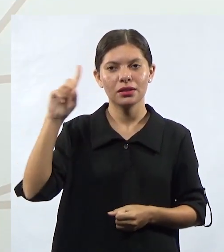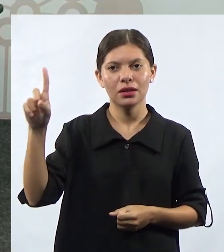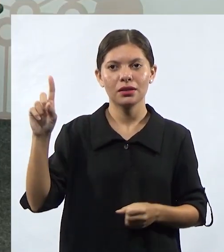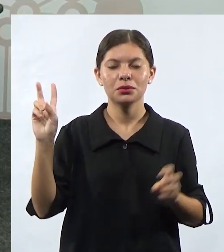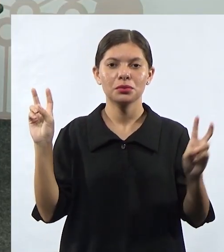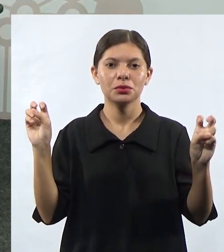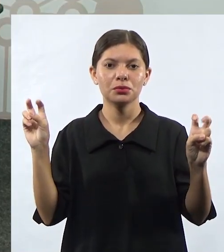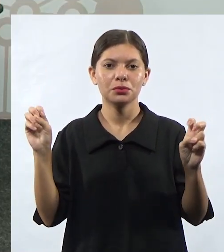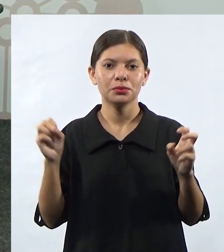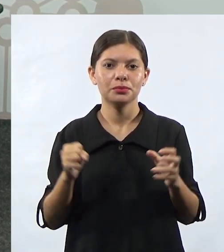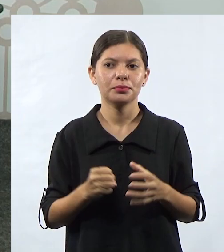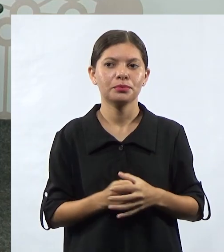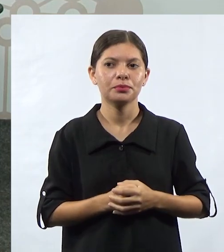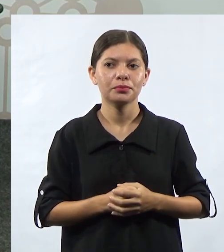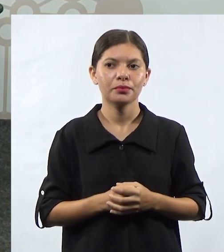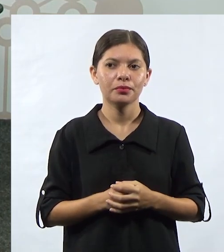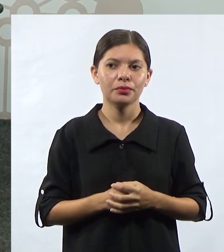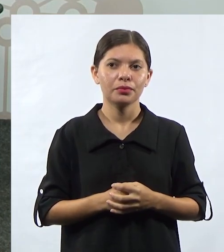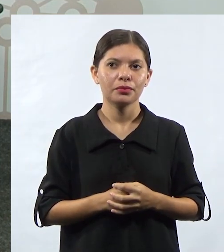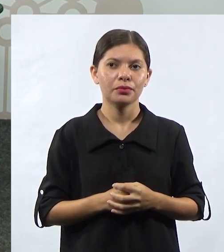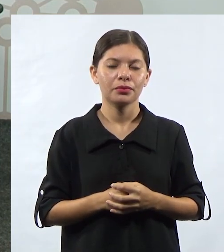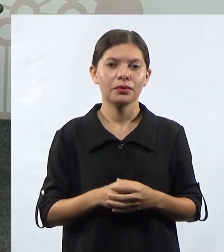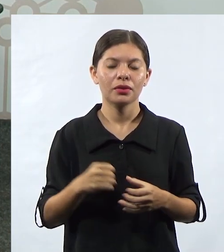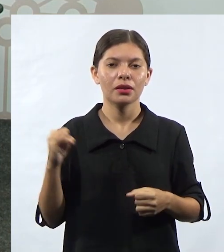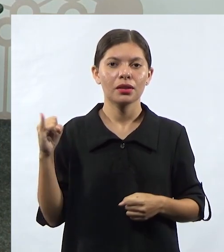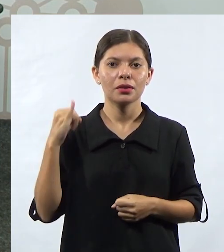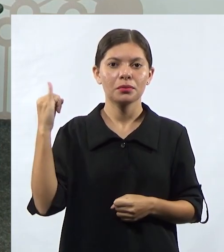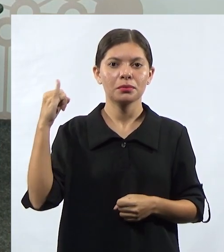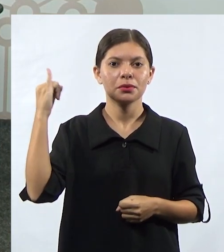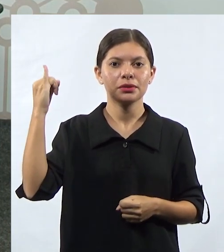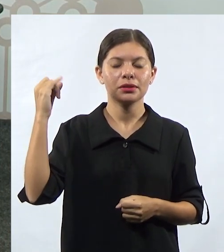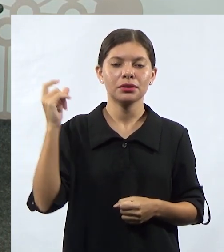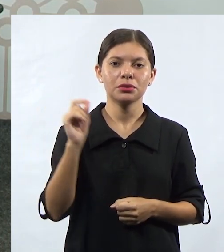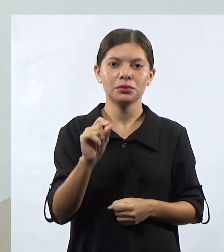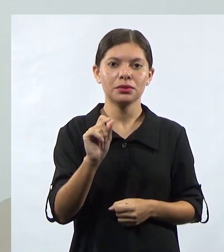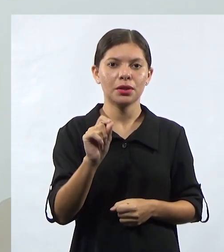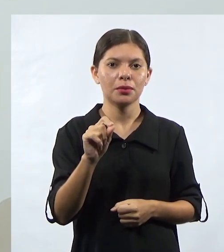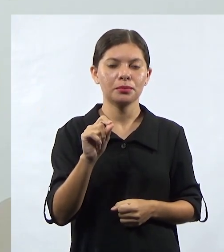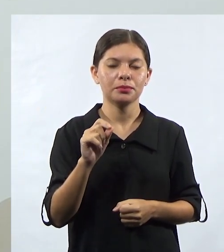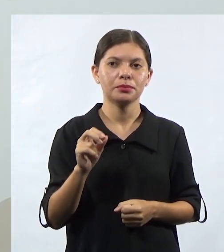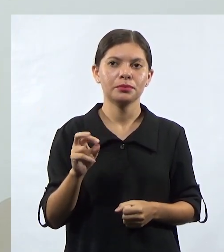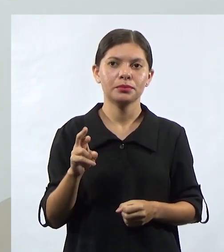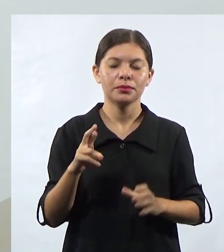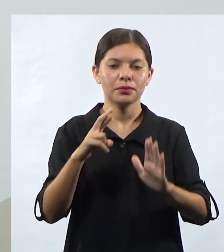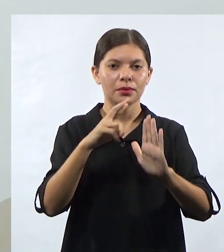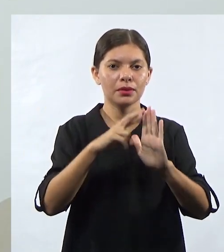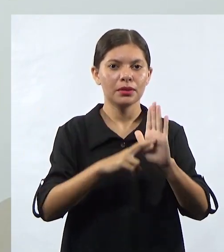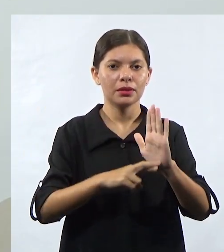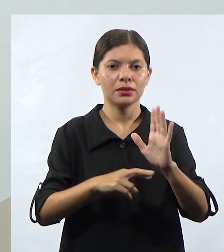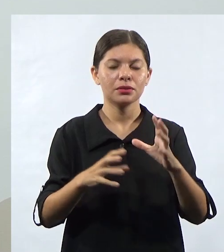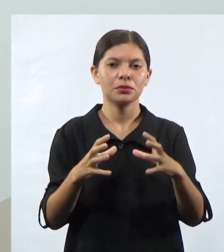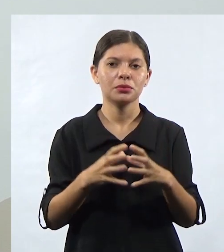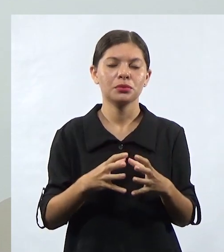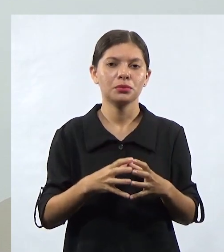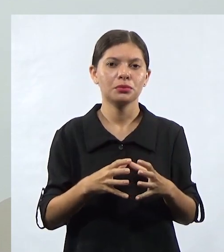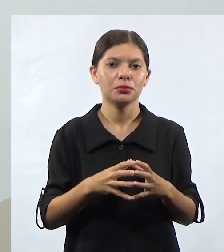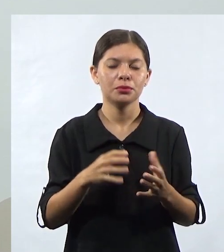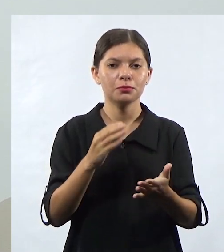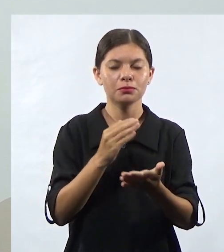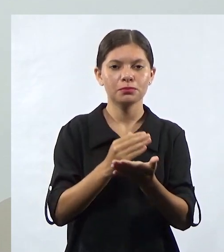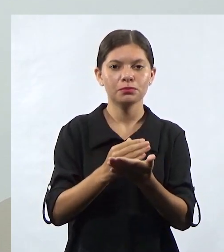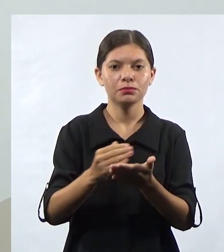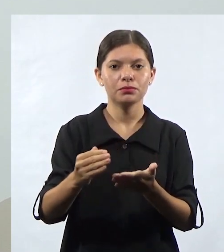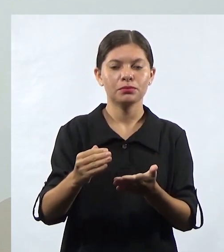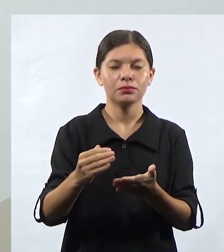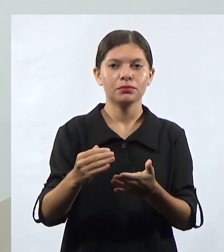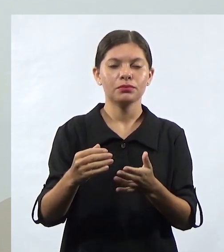E aí é importante, né, nesse caso, você definir essas regras com o grupo. começou o grupo, definiu, olha gente, esse